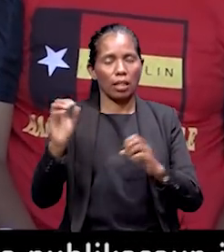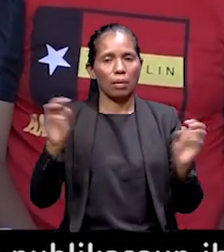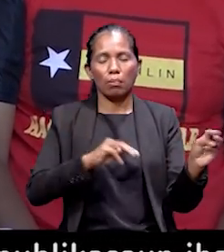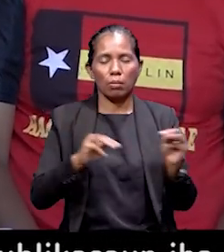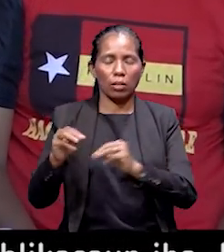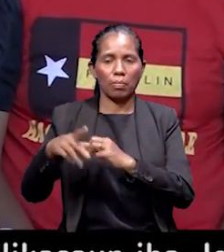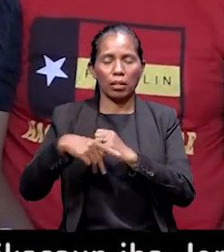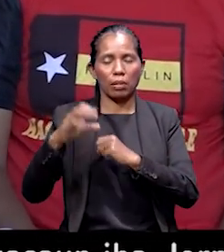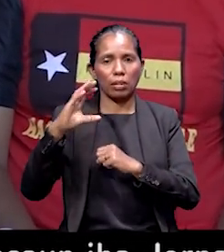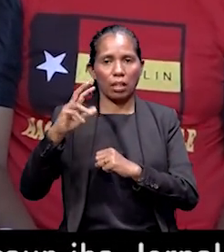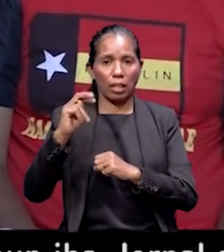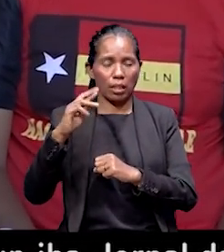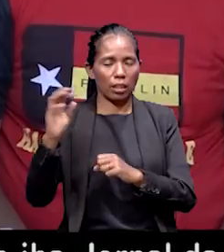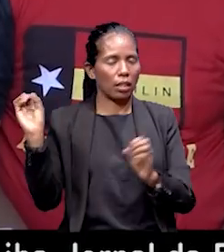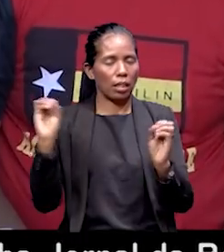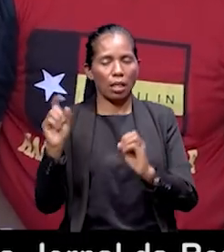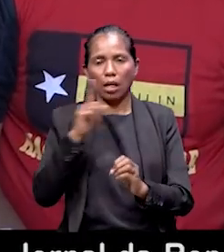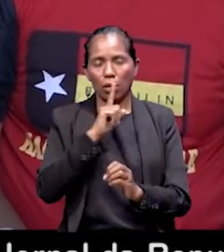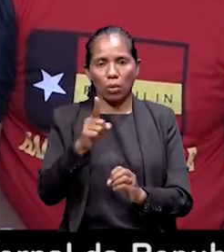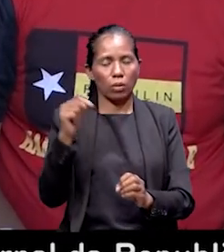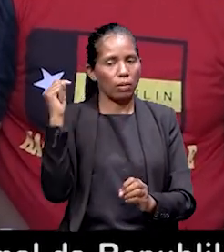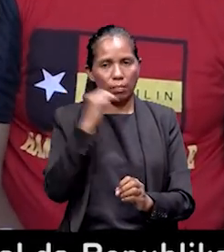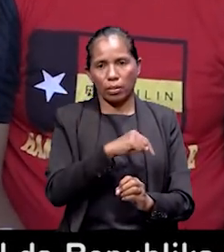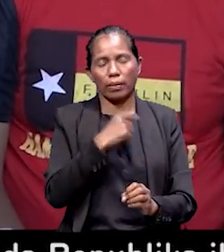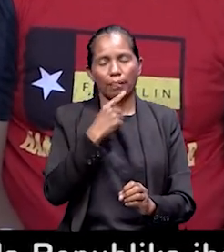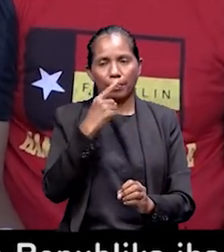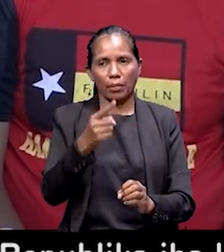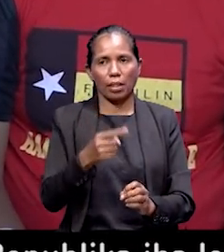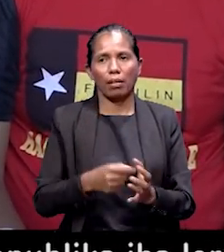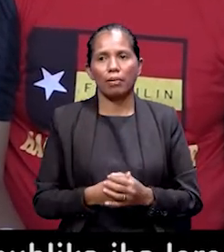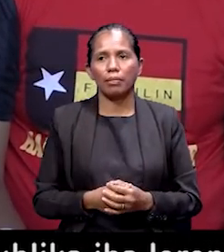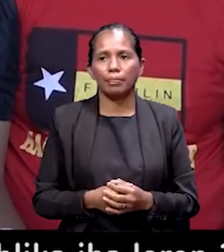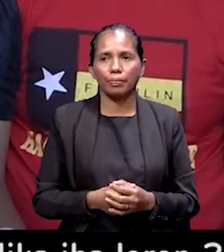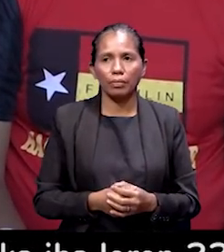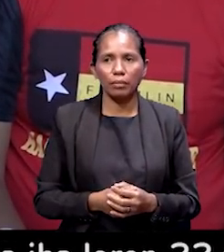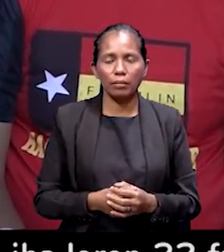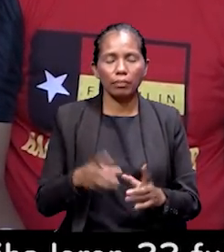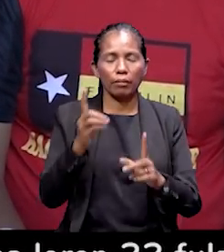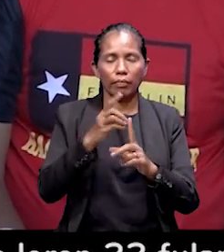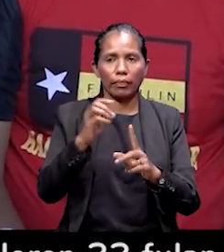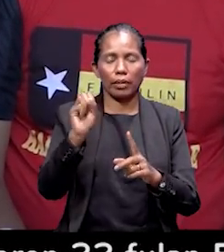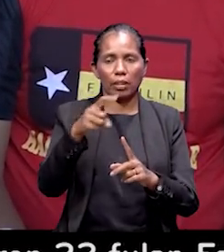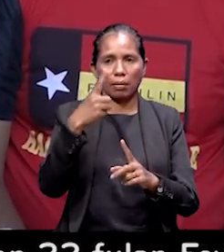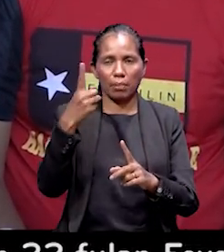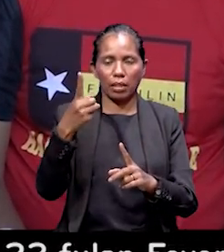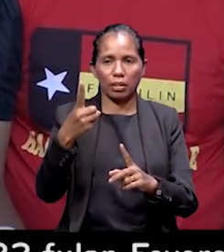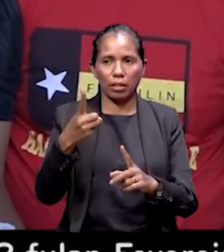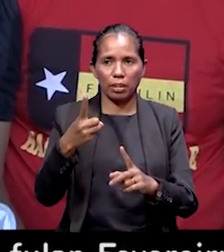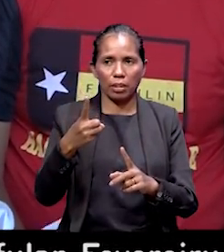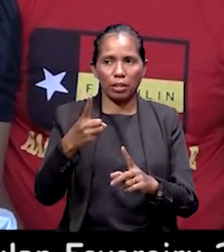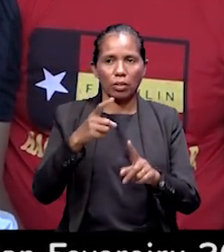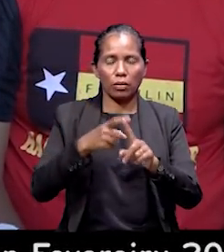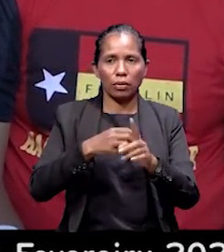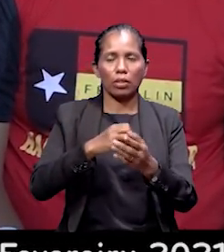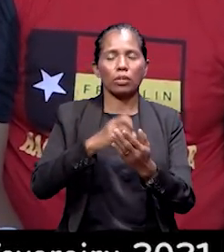Tamba, estrutura Fretilin suku Waitame, nebe eleito ia dia 11 de junho